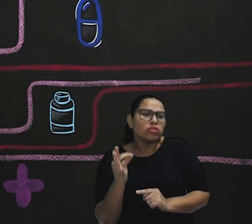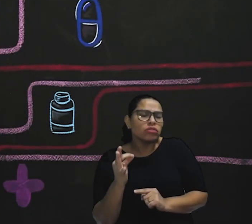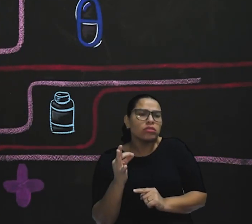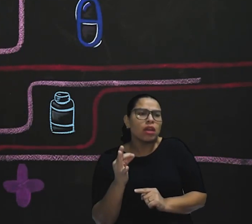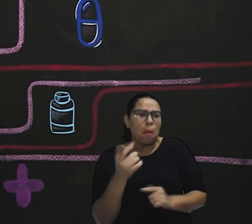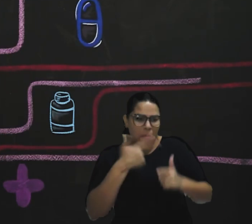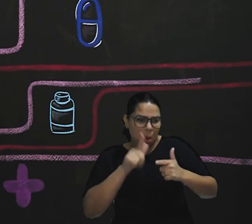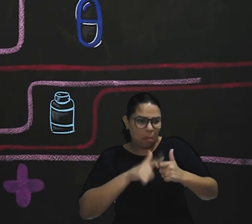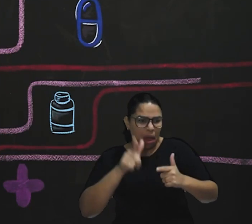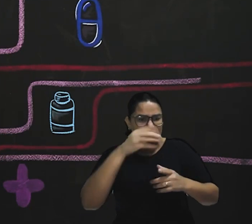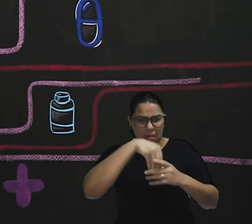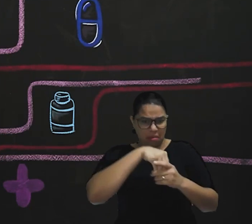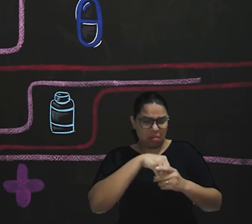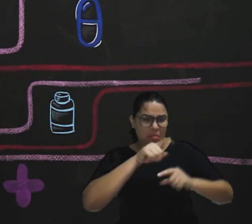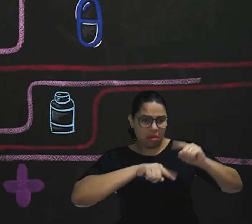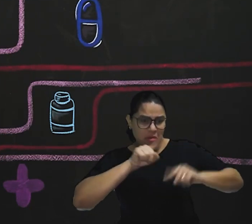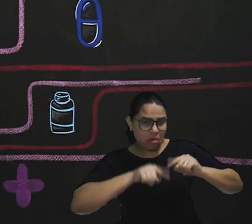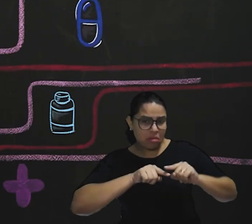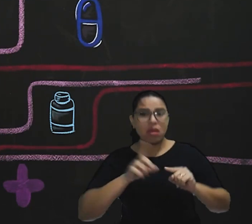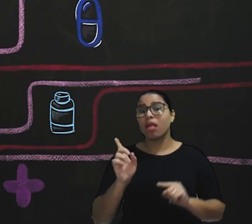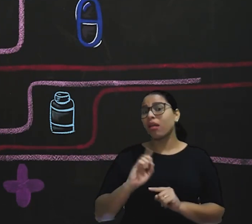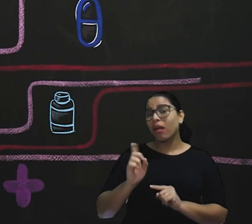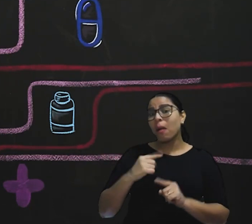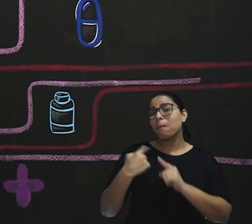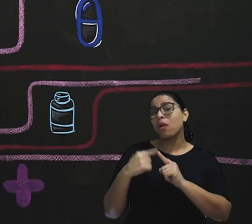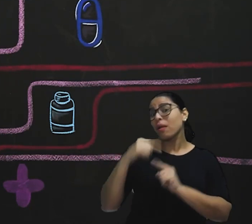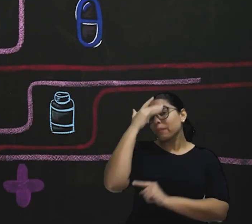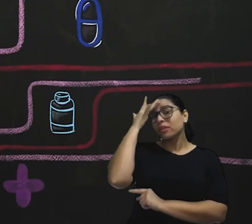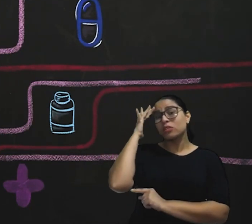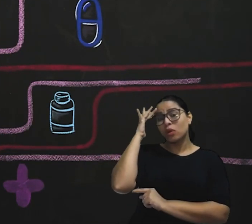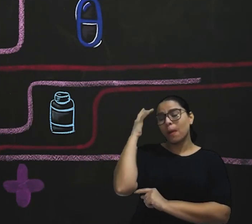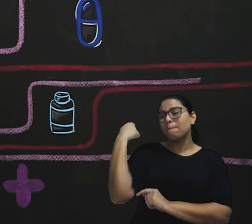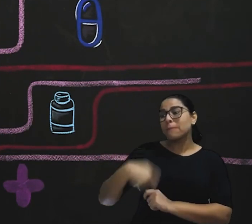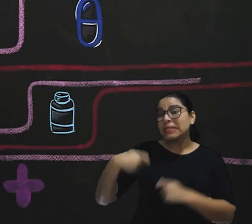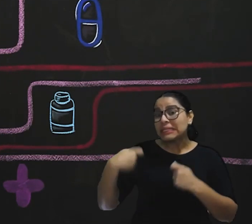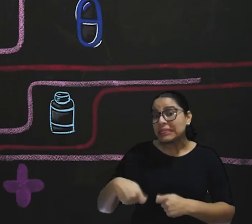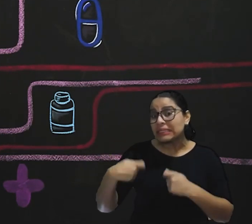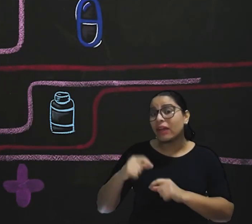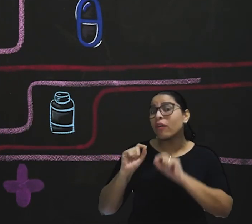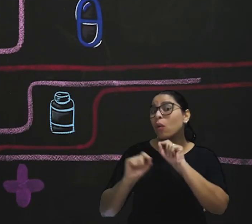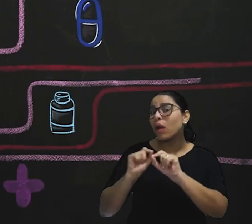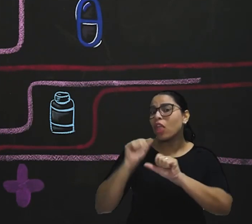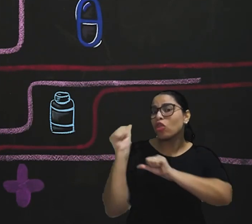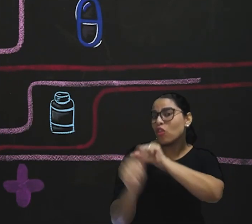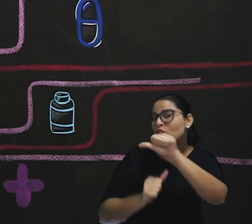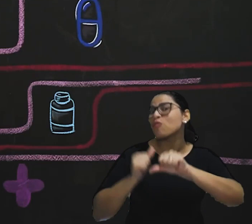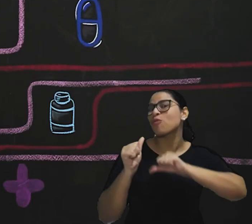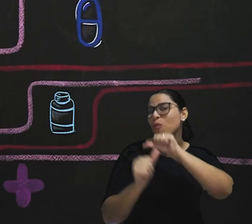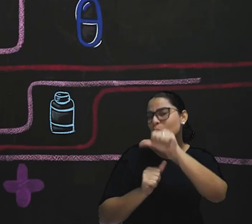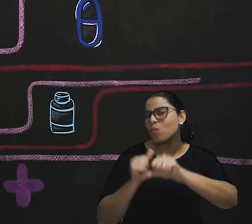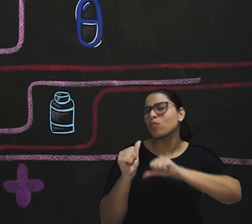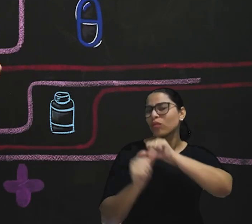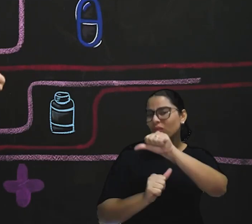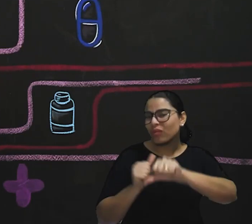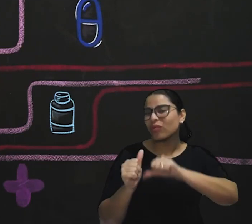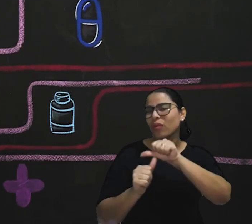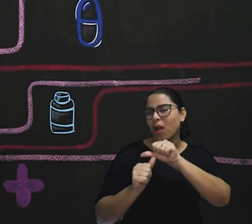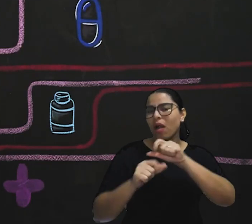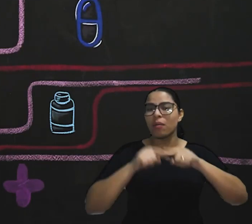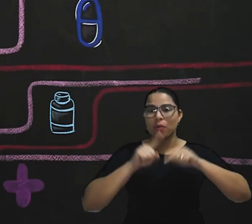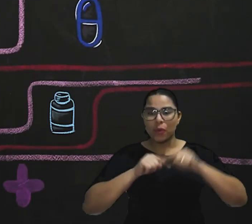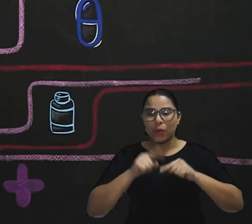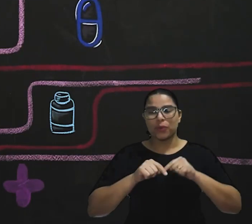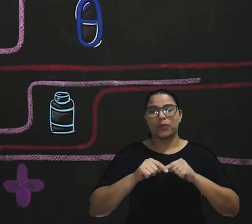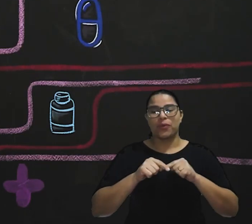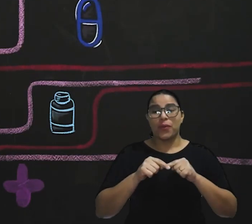do produto, mas sim pelo fato de que as pessoas precisavam trocar constantemente o seu produto e assim gerava um